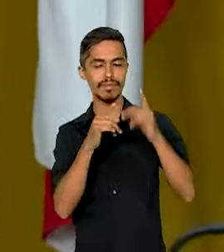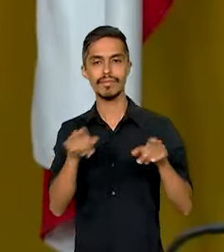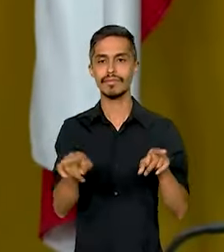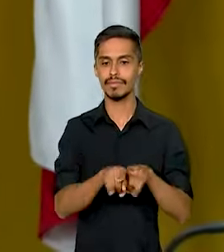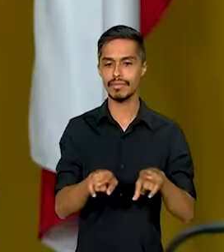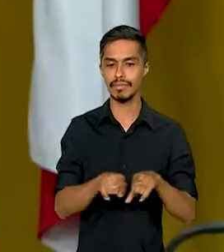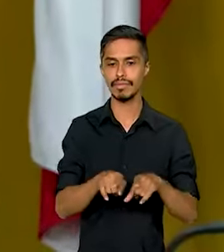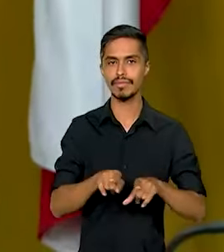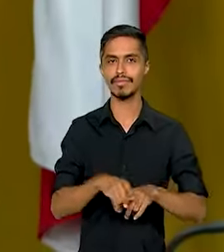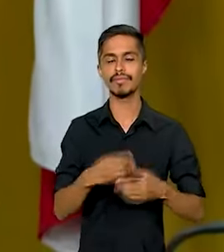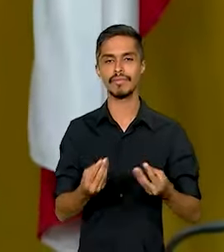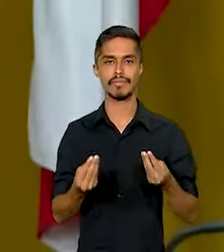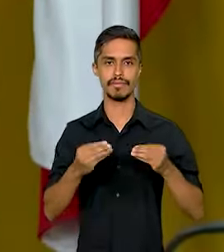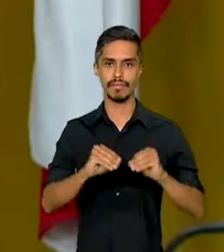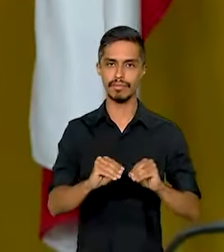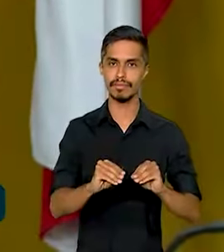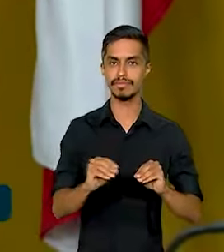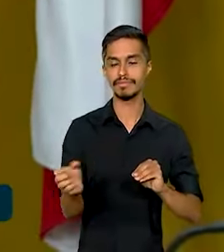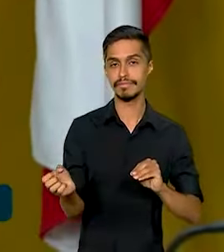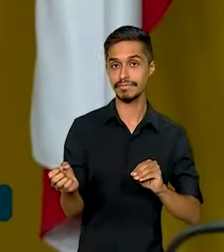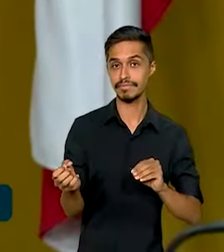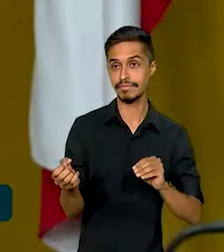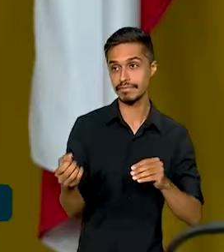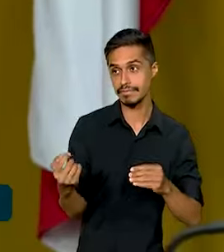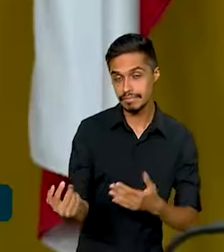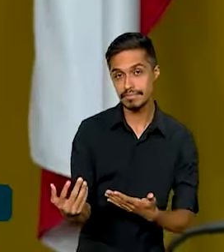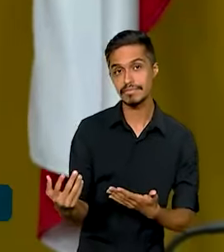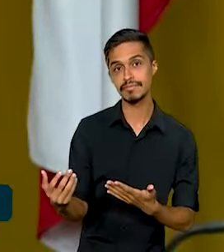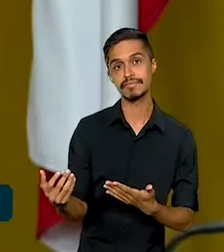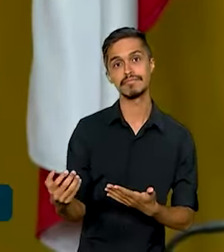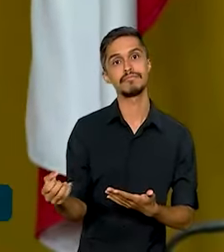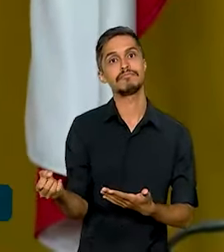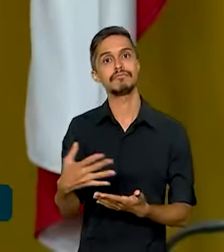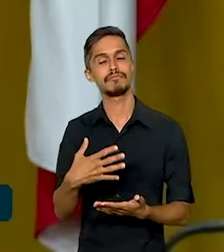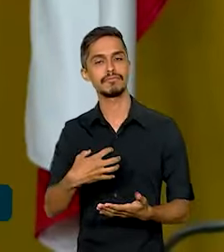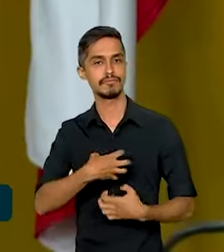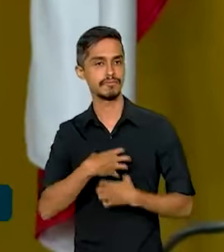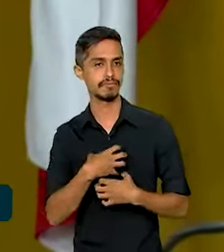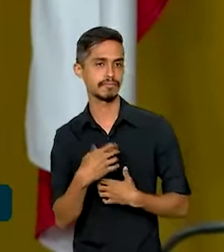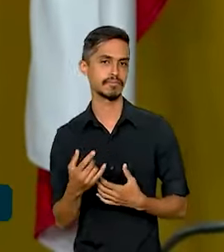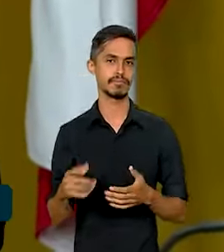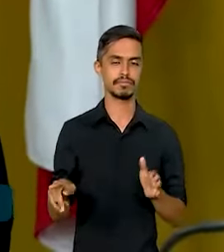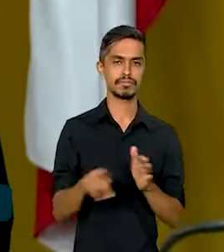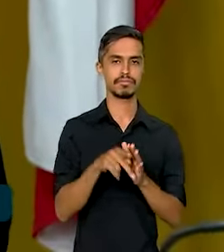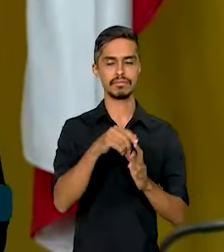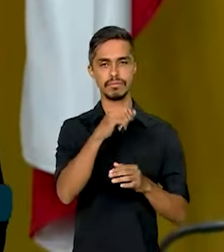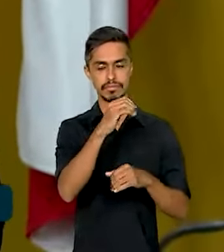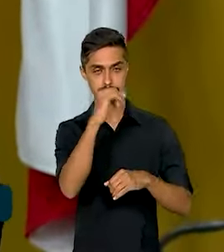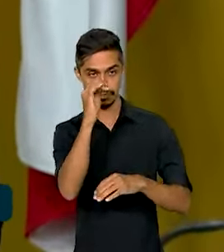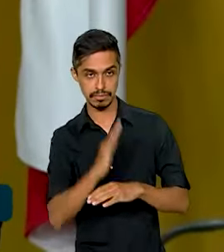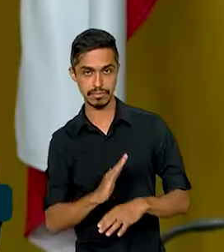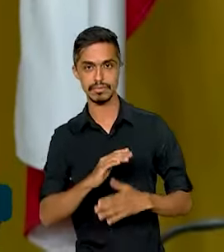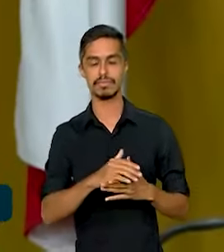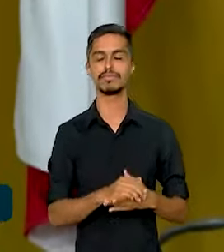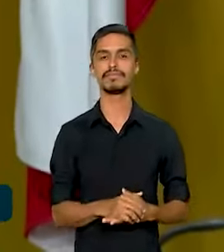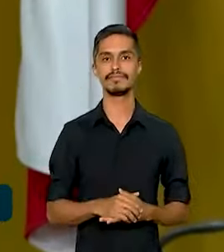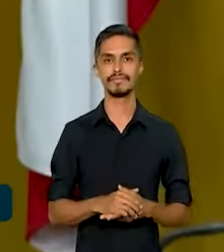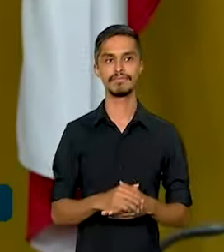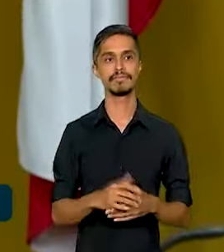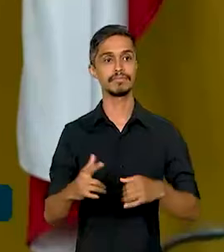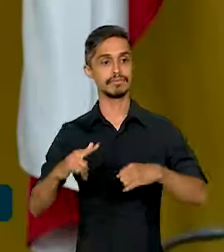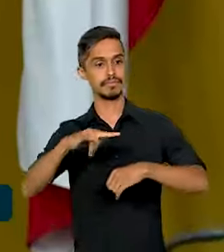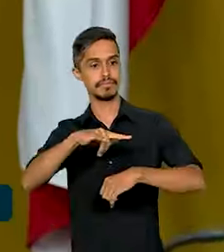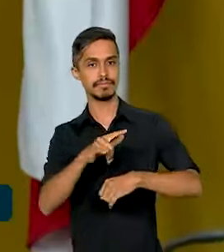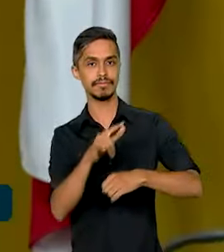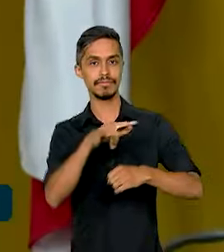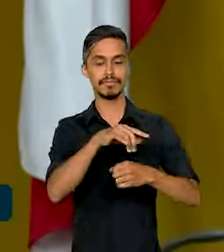de implantação de um novo segmento industrial, o segundo brasileiro, né, aeroespacial,